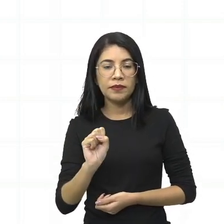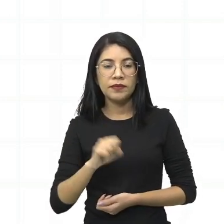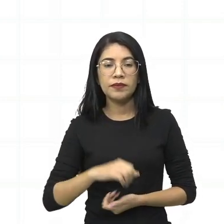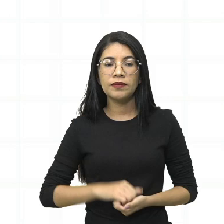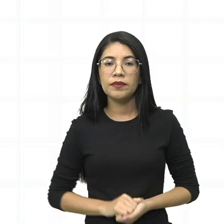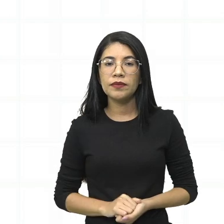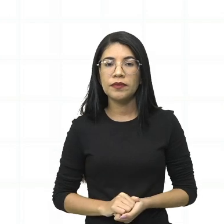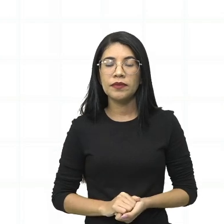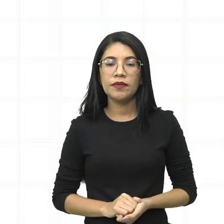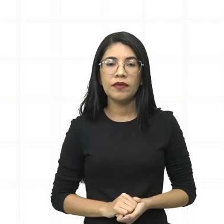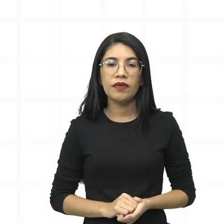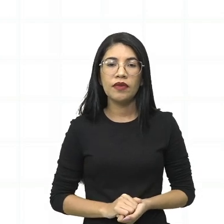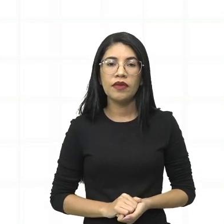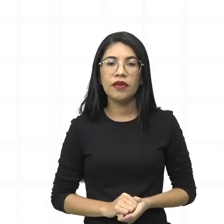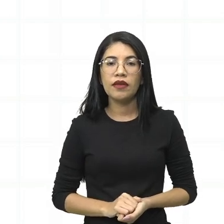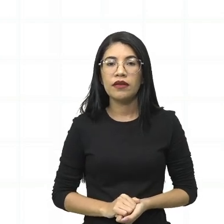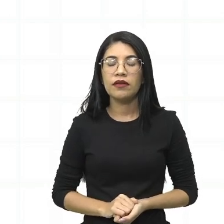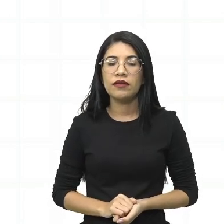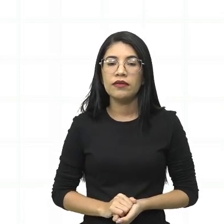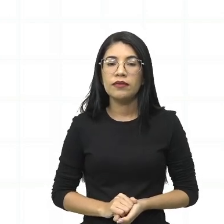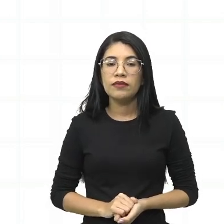Rapazes.